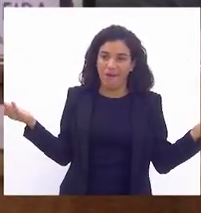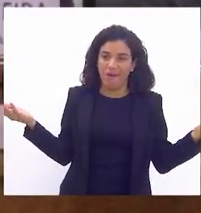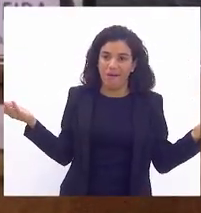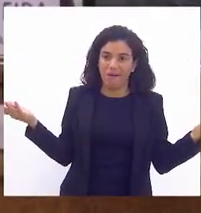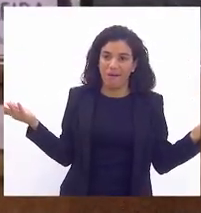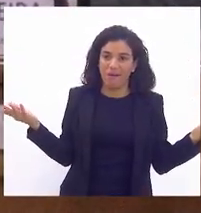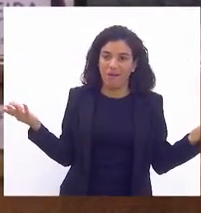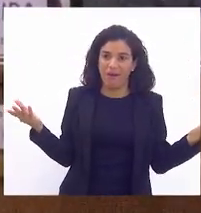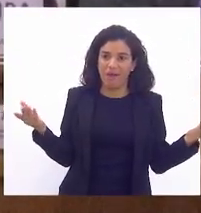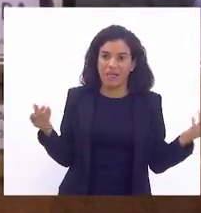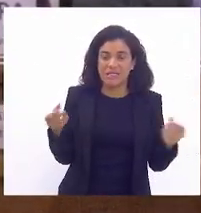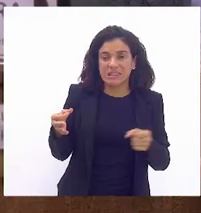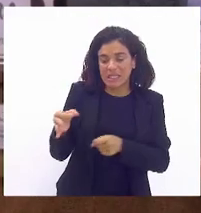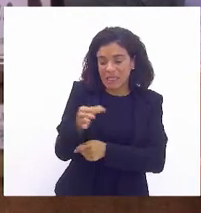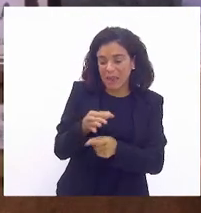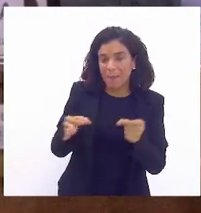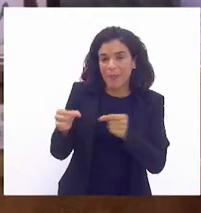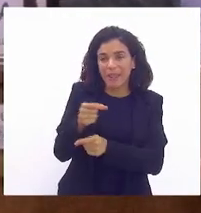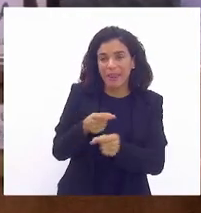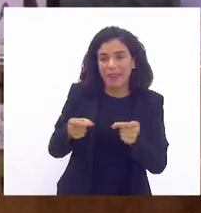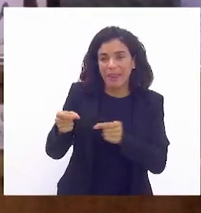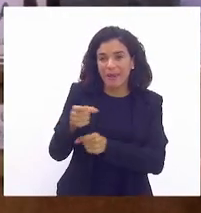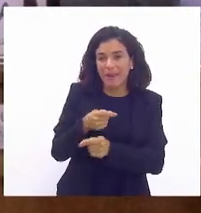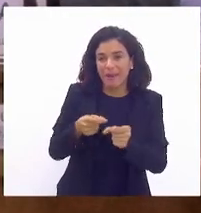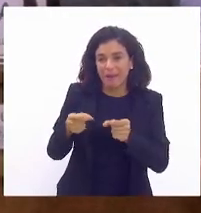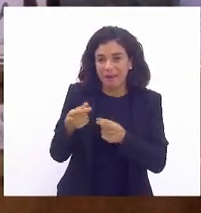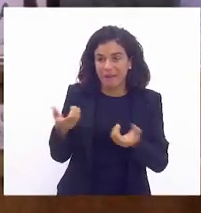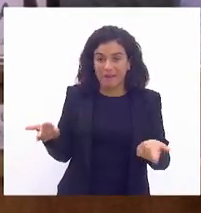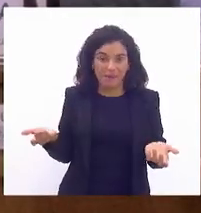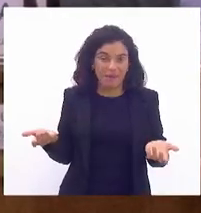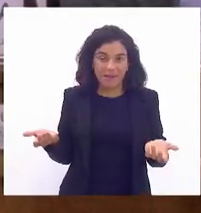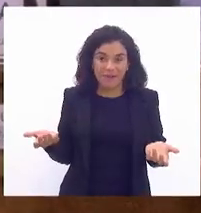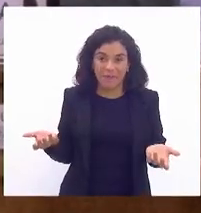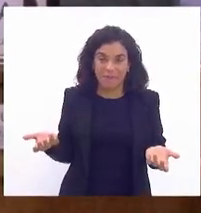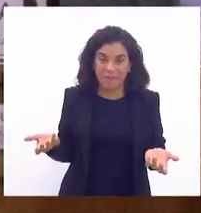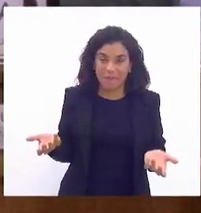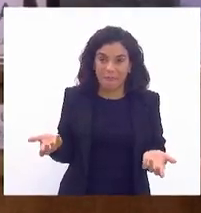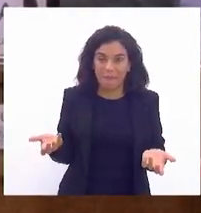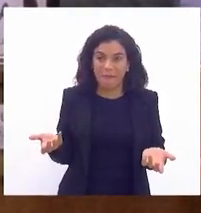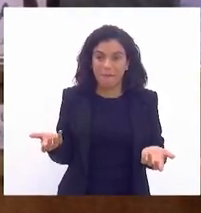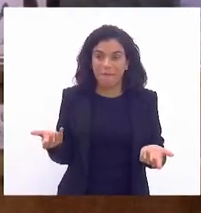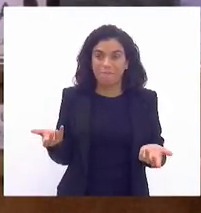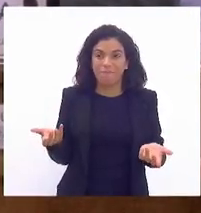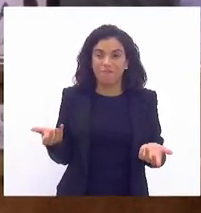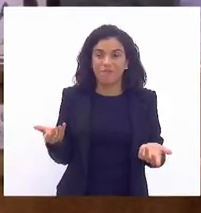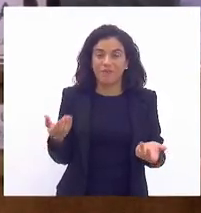de tampinha e do óbvio, que é a umectação do pátio de